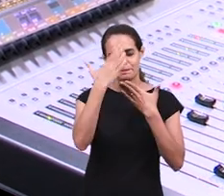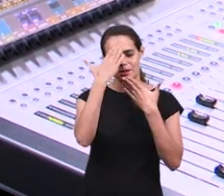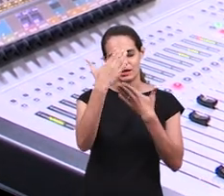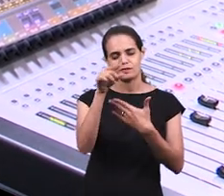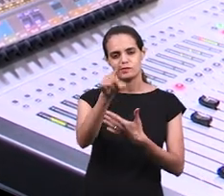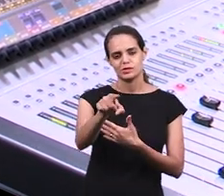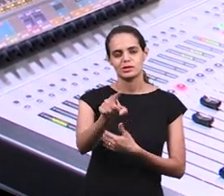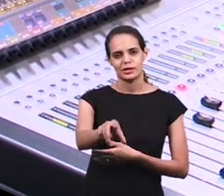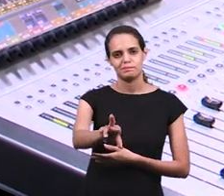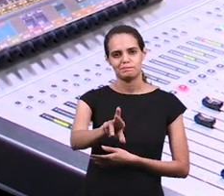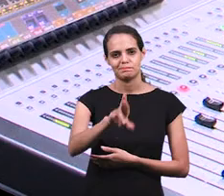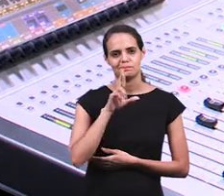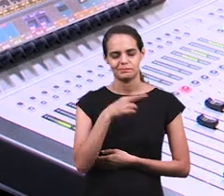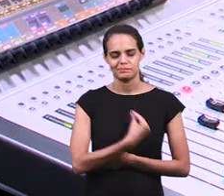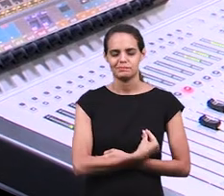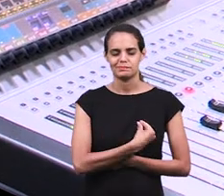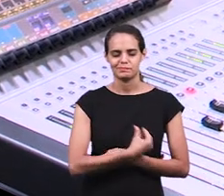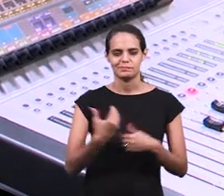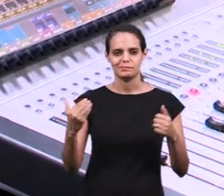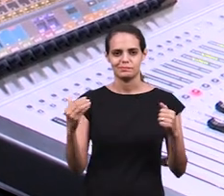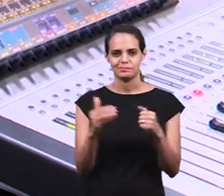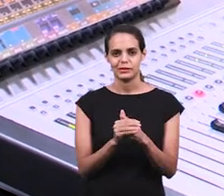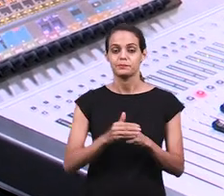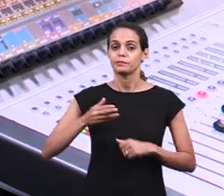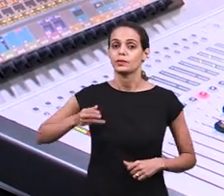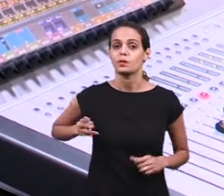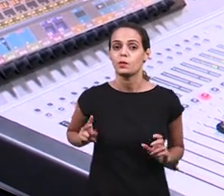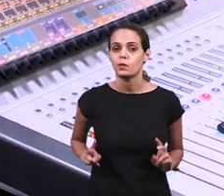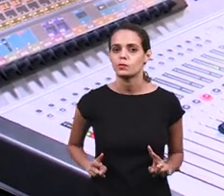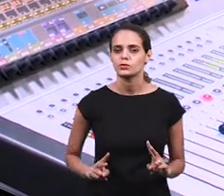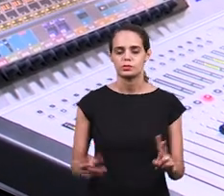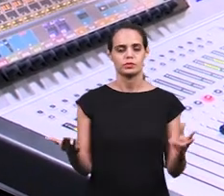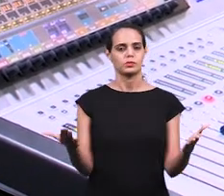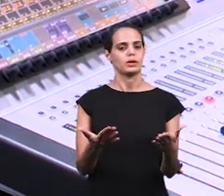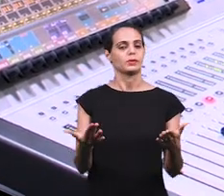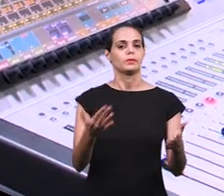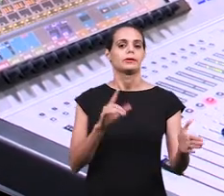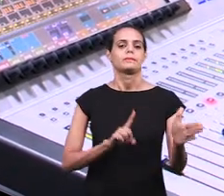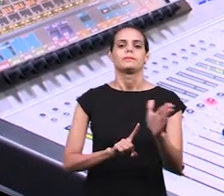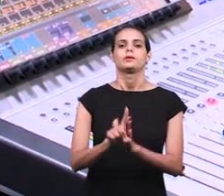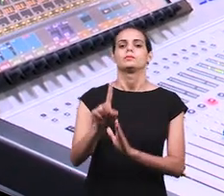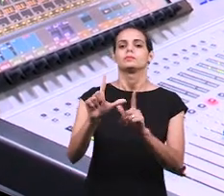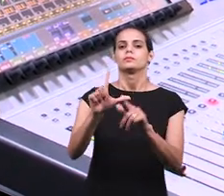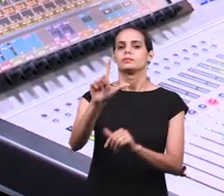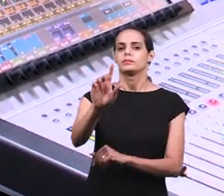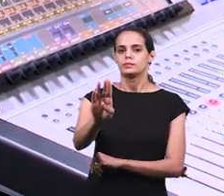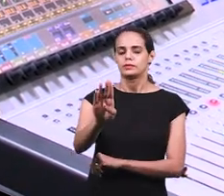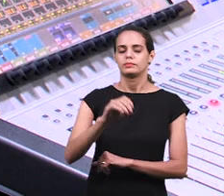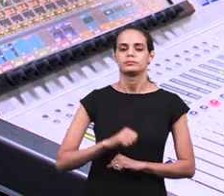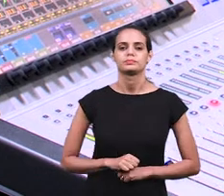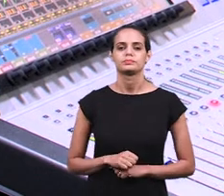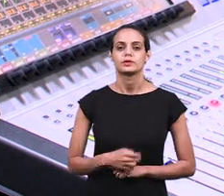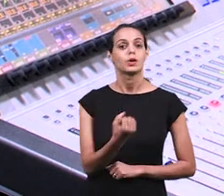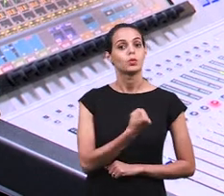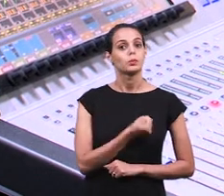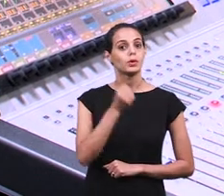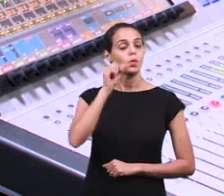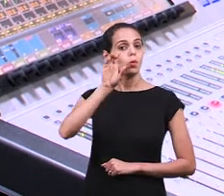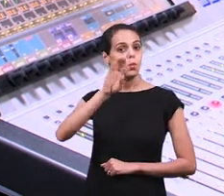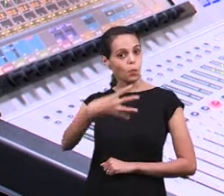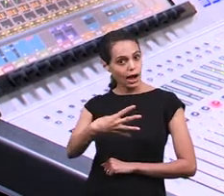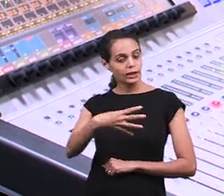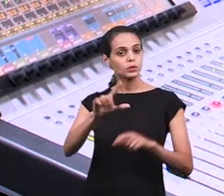Obrigado pela sua participação, amém? Assim, irmãos, dando continuidade, nós vamos à nossa pergunta B, 4, letra